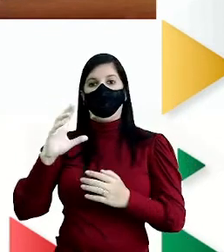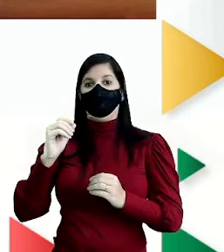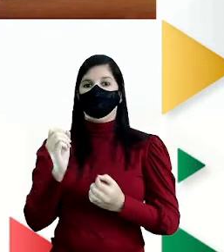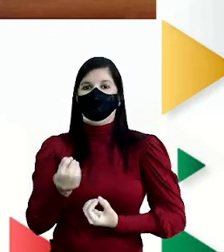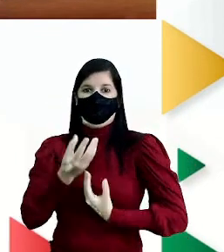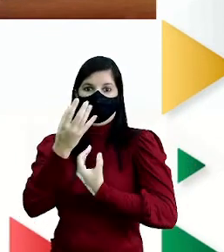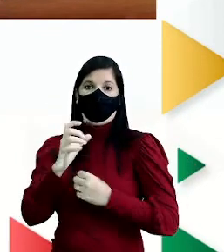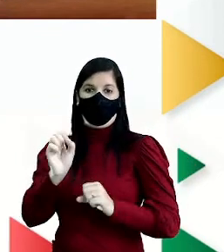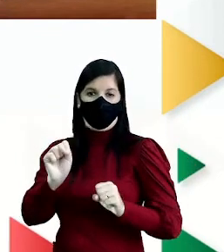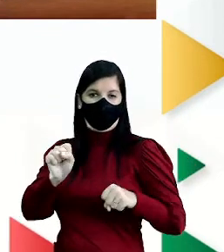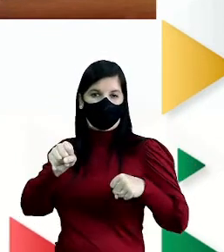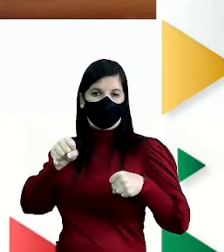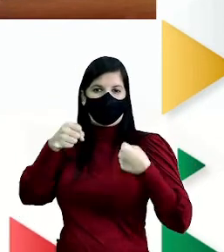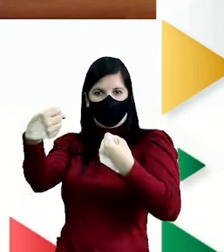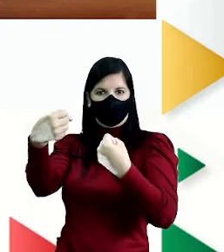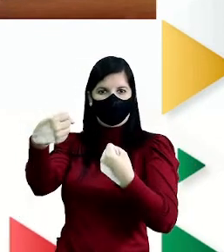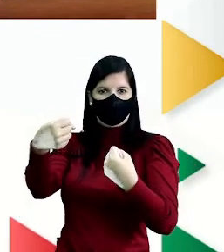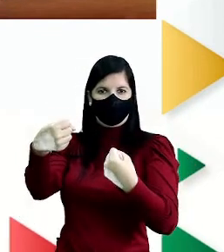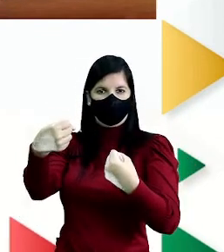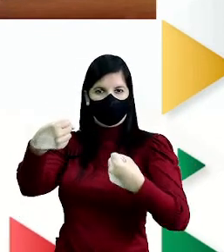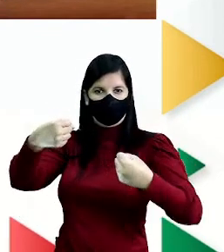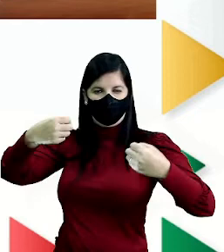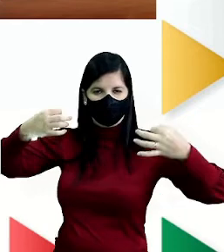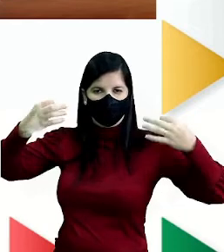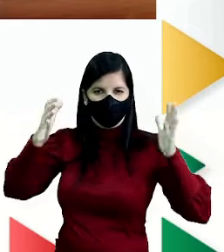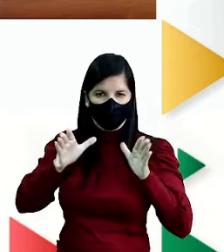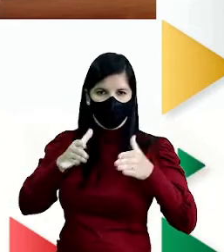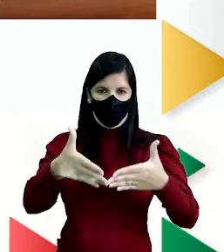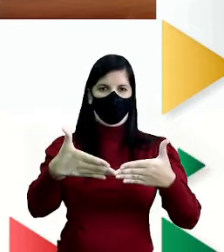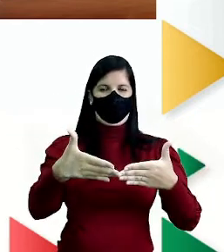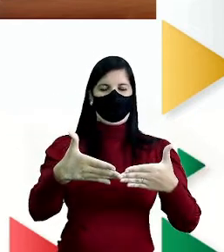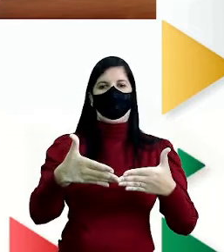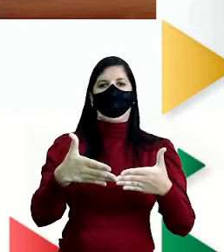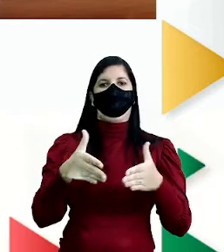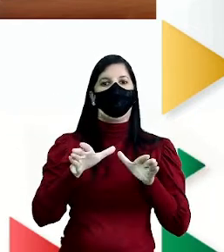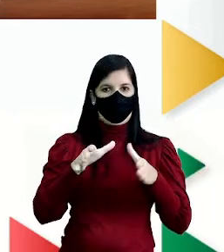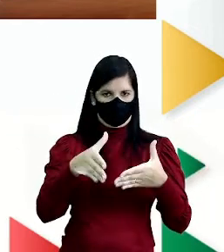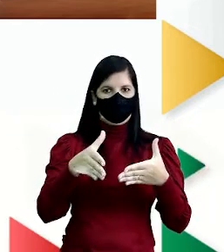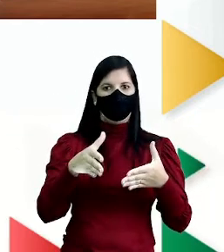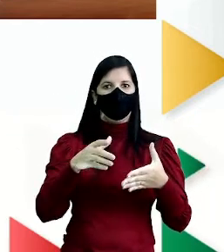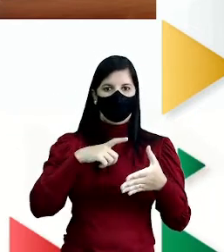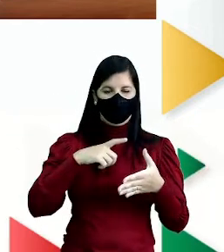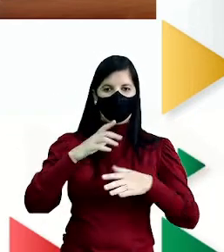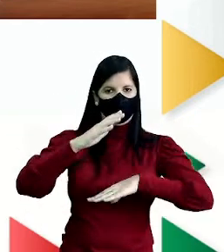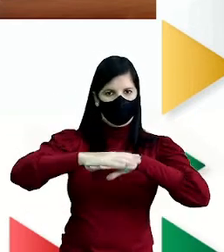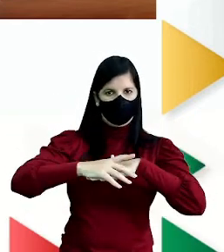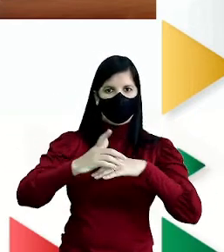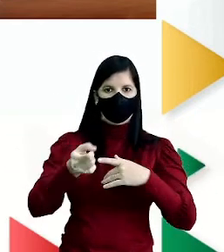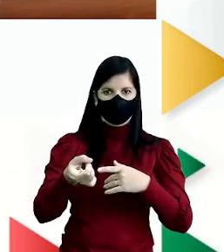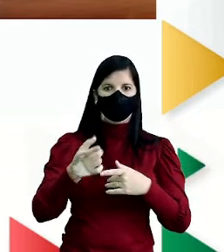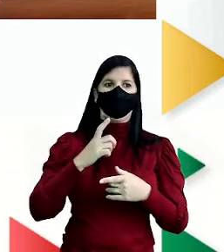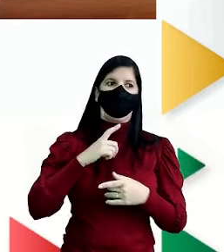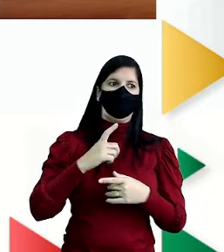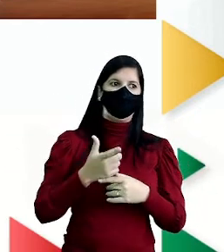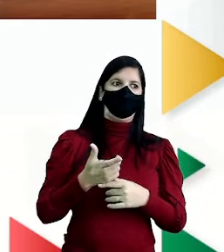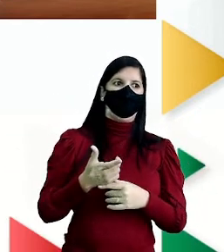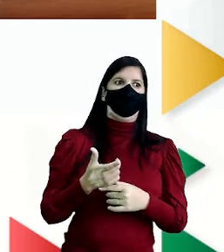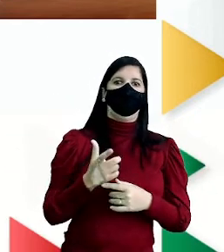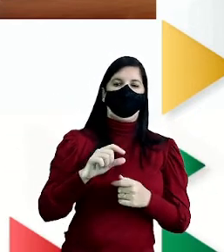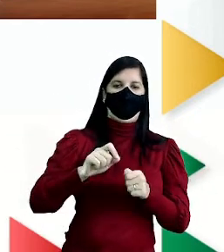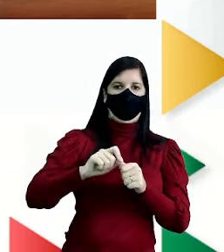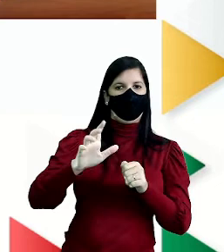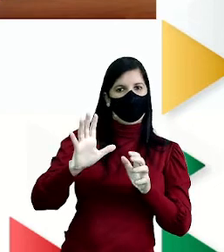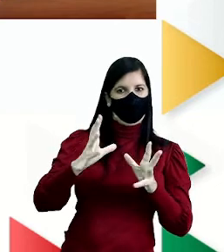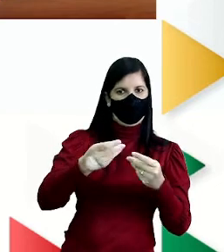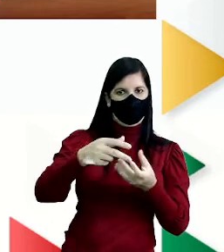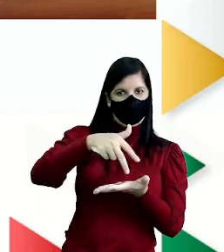expressão de força concentrada e precisa, né? Então, isso é uma das poses conhecidas do kabuki, né?